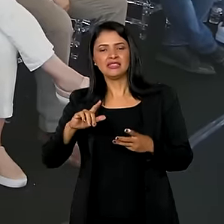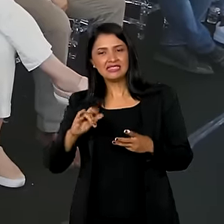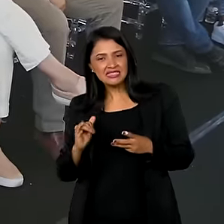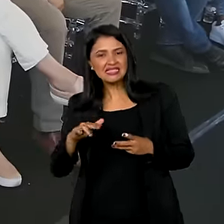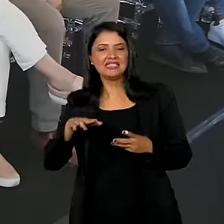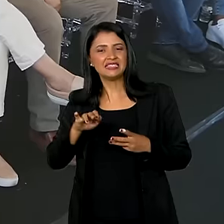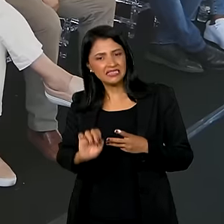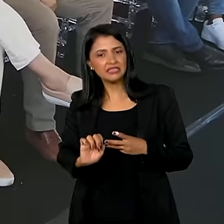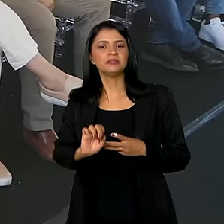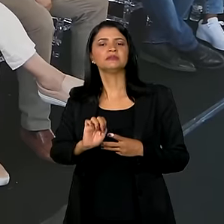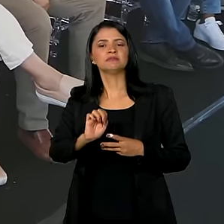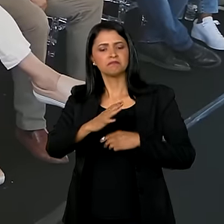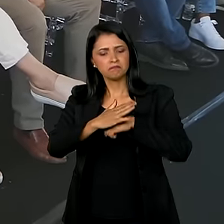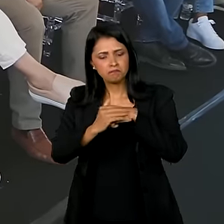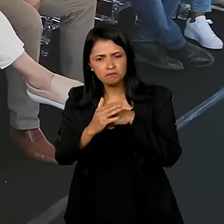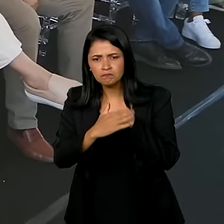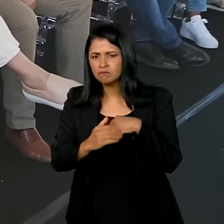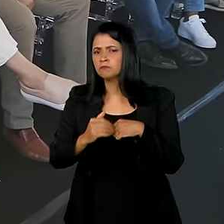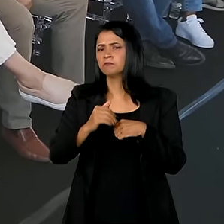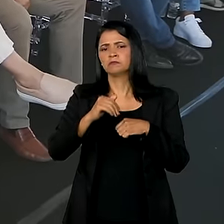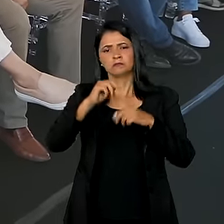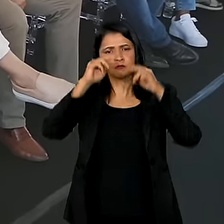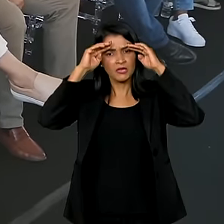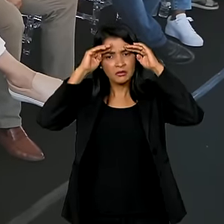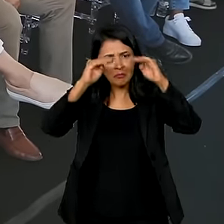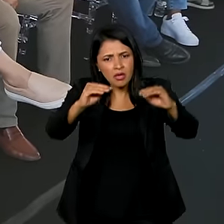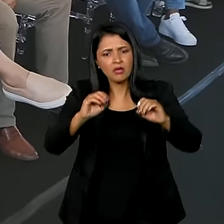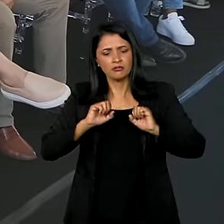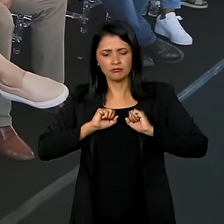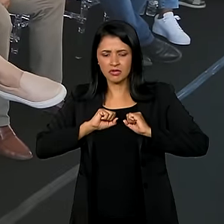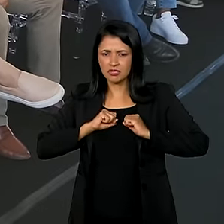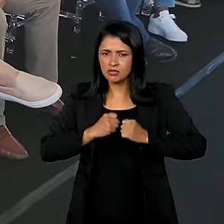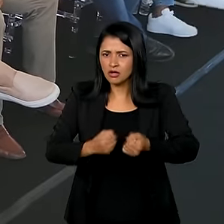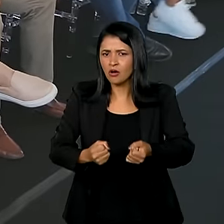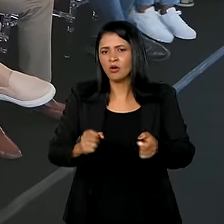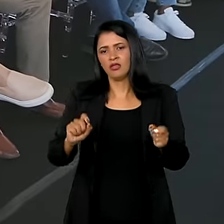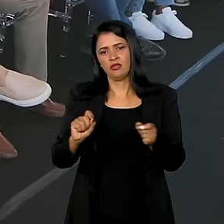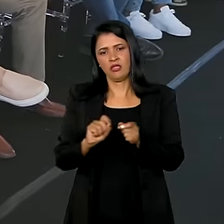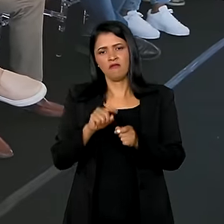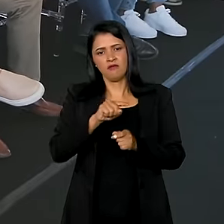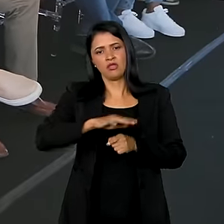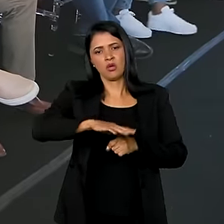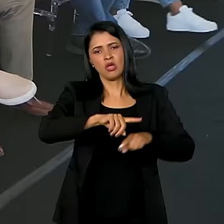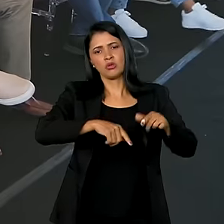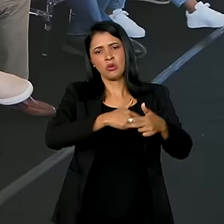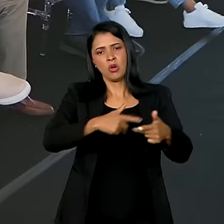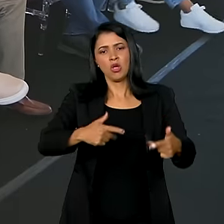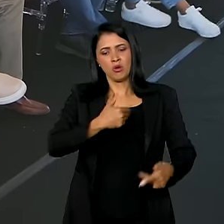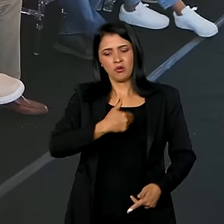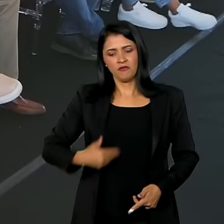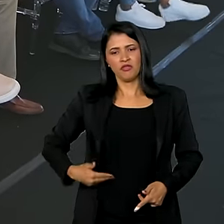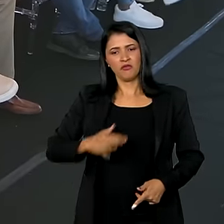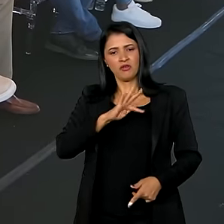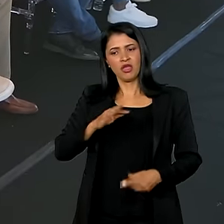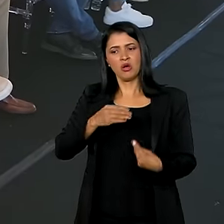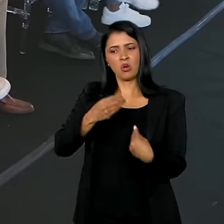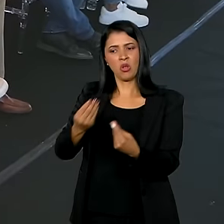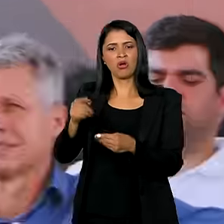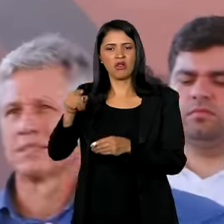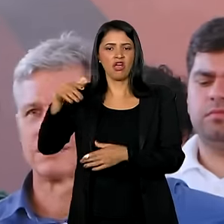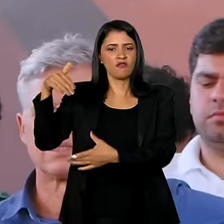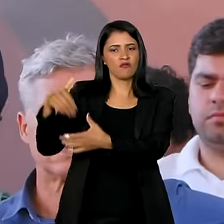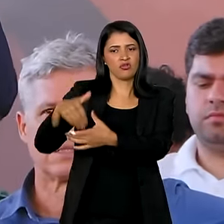pelo respeito, pela dedicação que ele tem tido nas coisas que o governo federal coloca em votação no